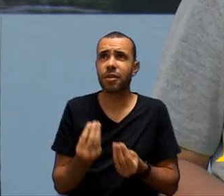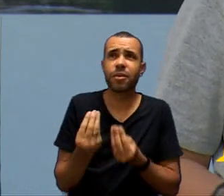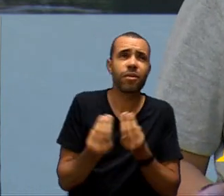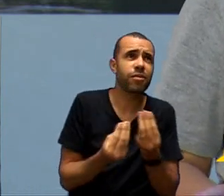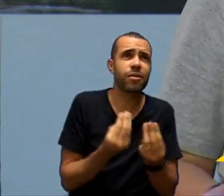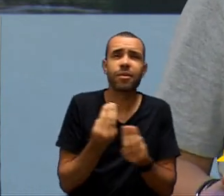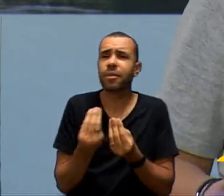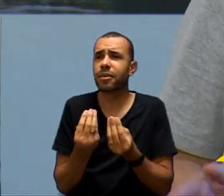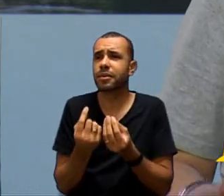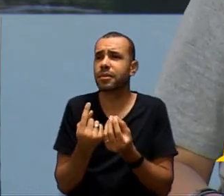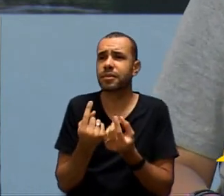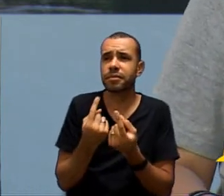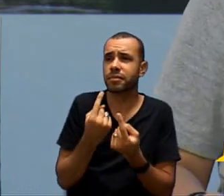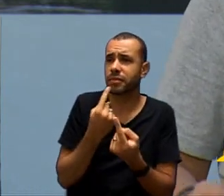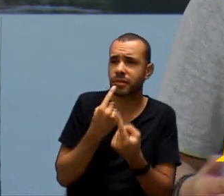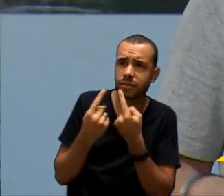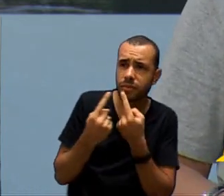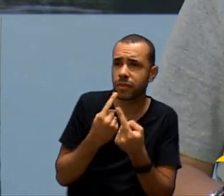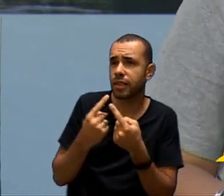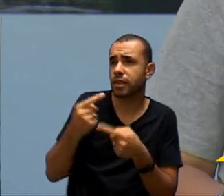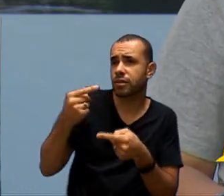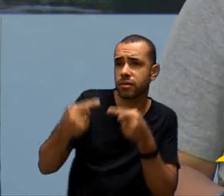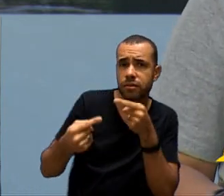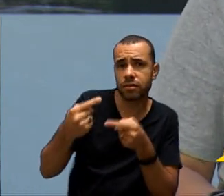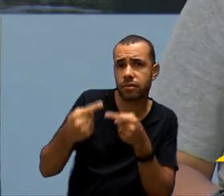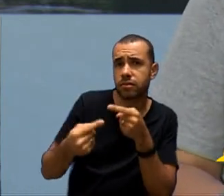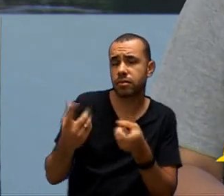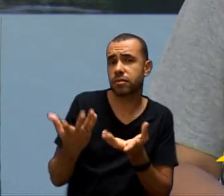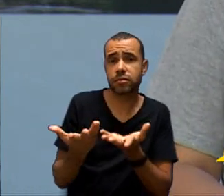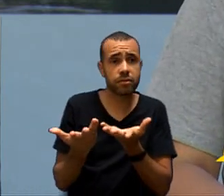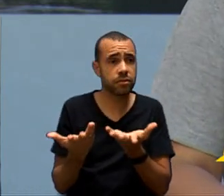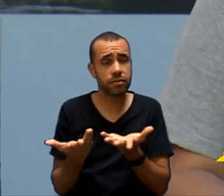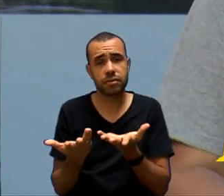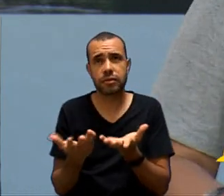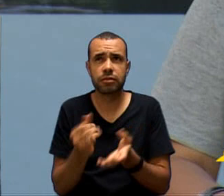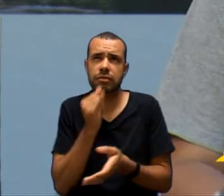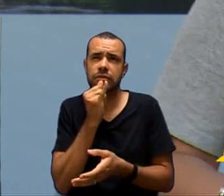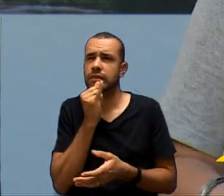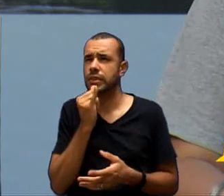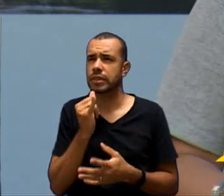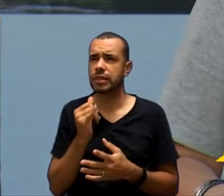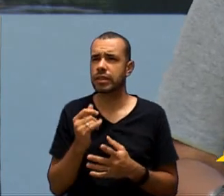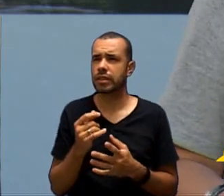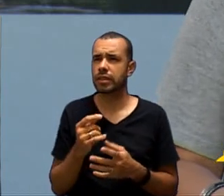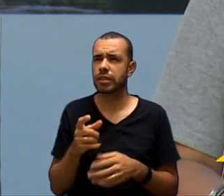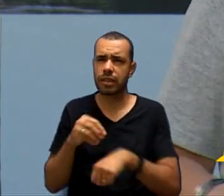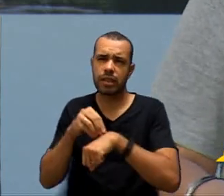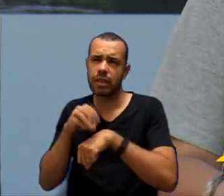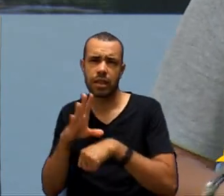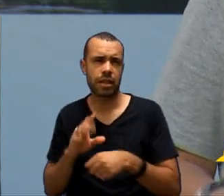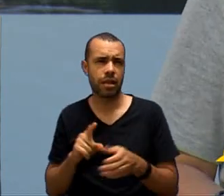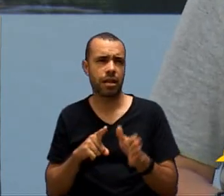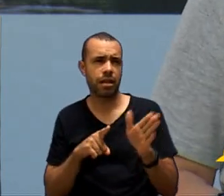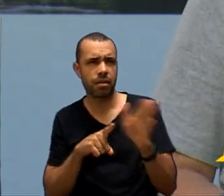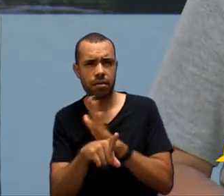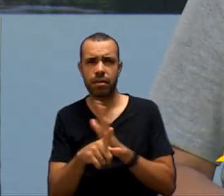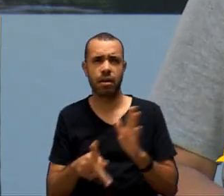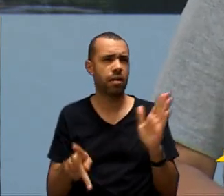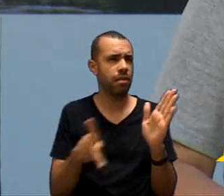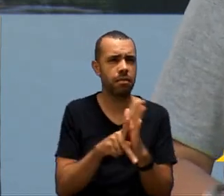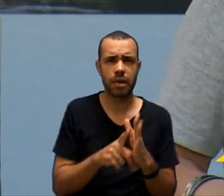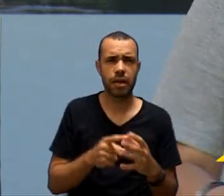como discutir com o outro quando tem, digamos, uma briga por causa de uma indicação, por causa de algum